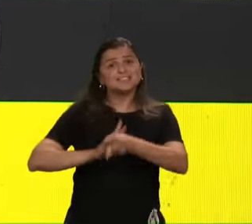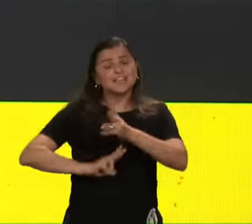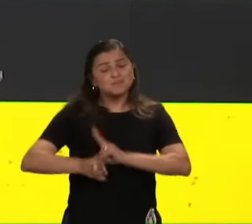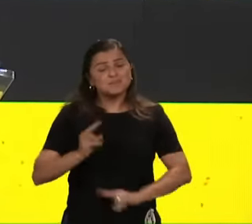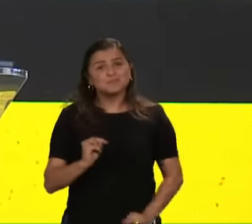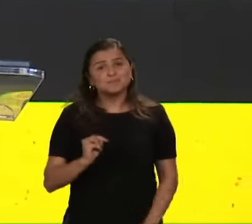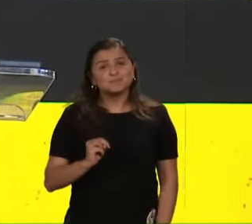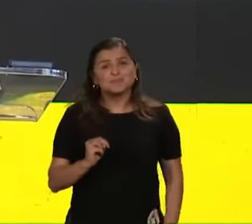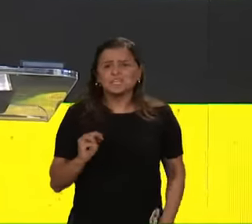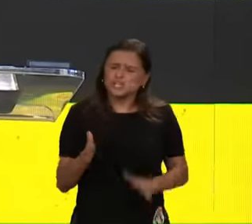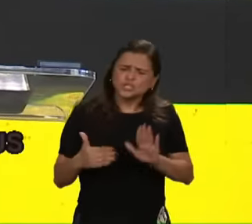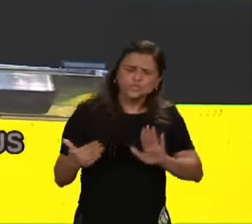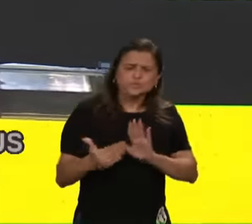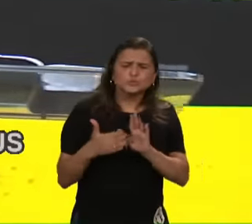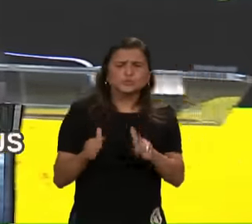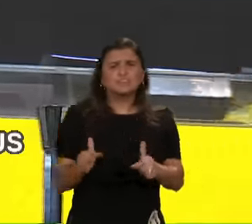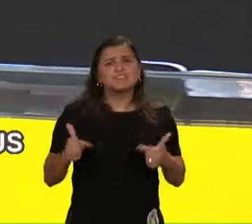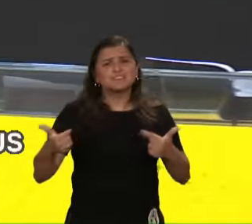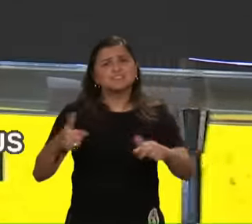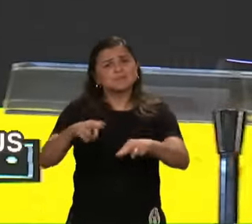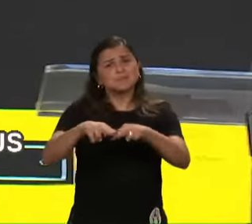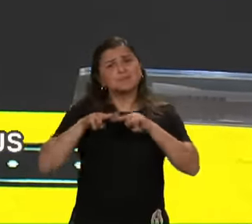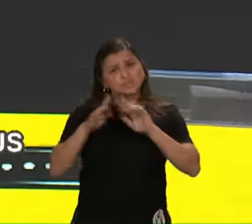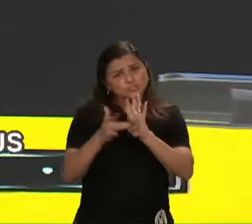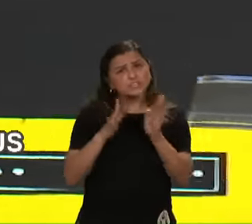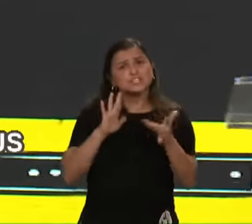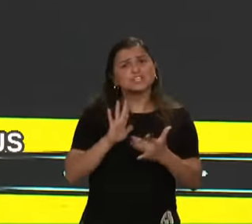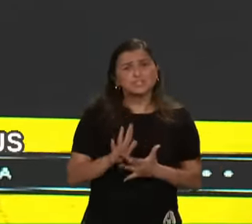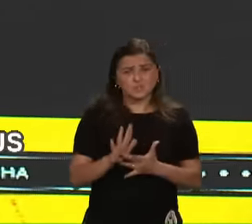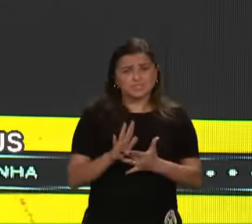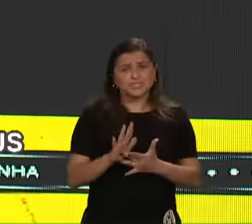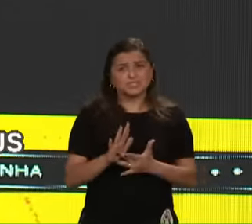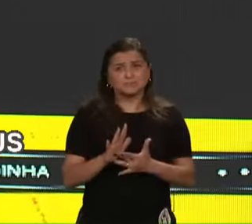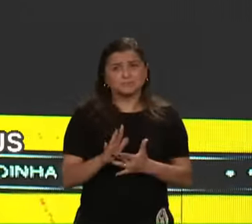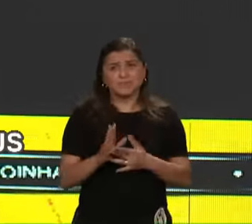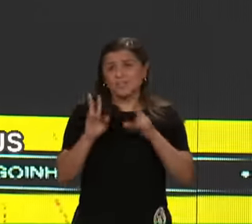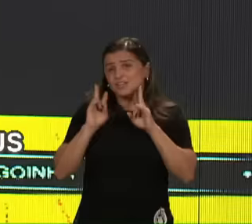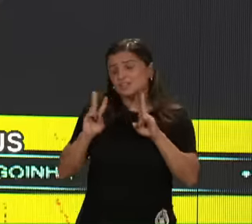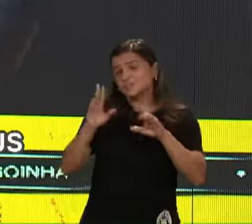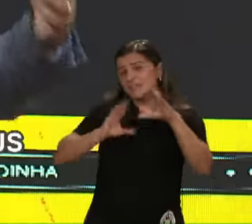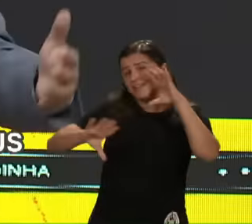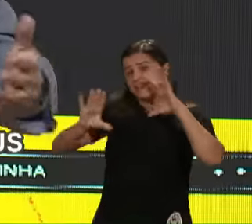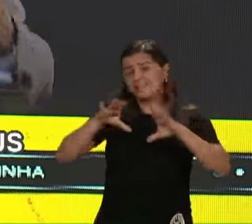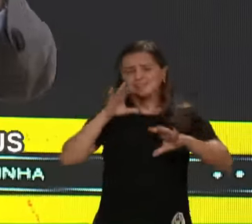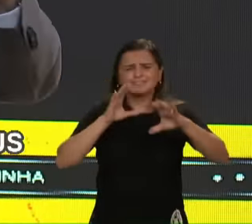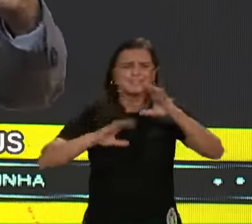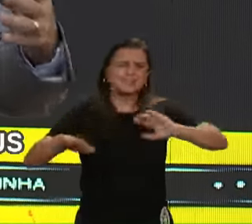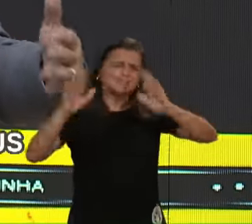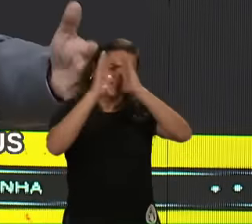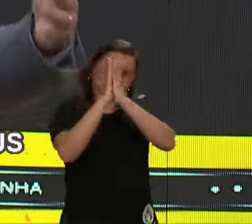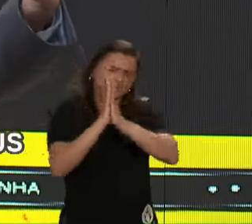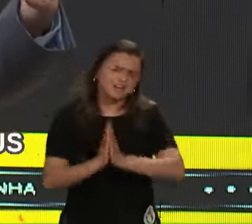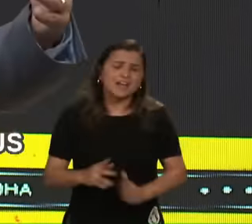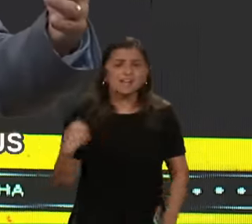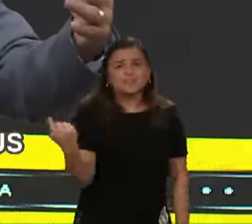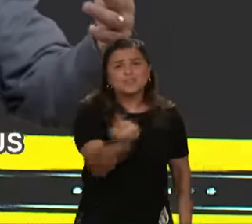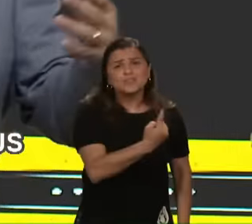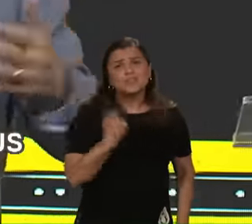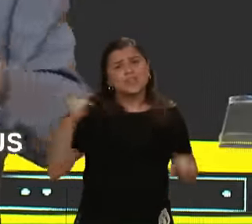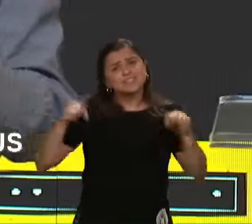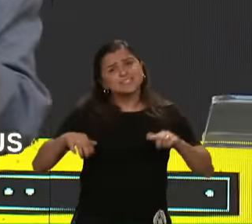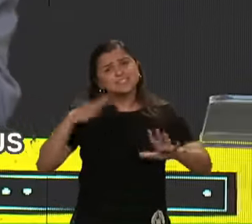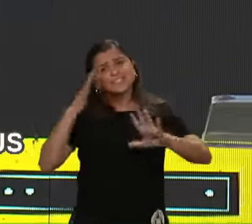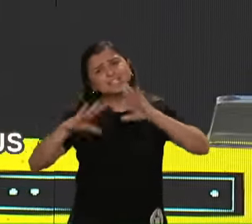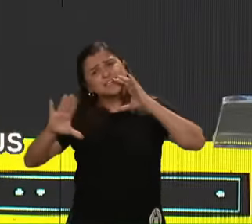que nós fazemos é através de Jesus. Nós vimos aqui os irmãos cantando, adorando, eu, você.